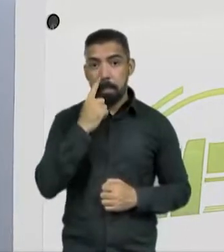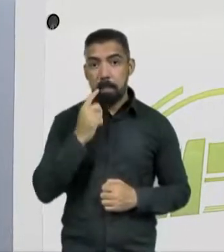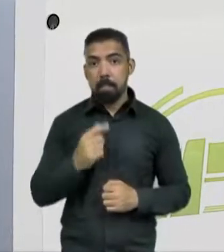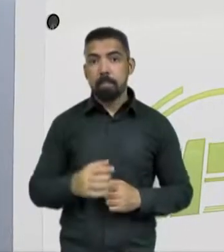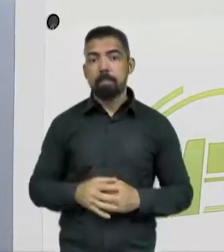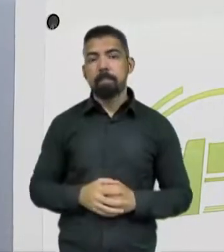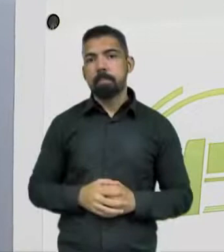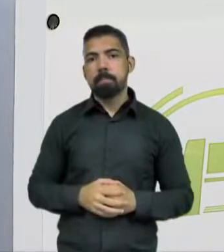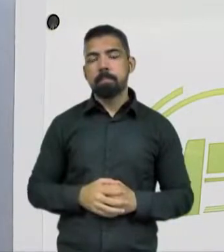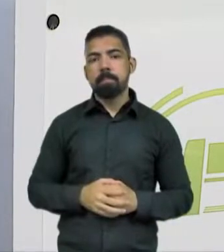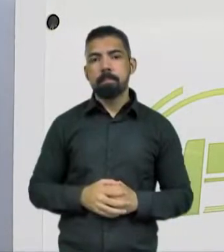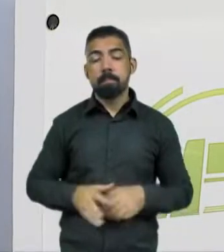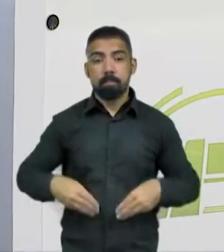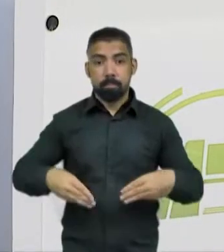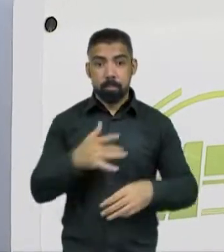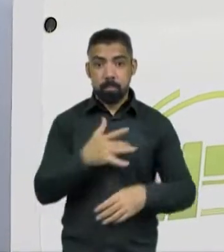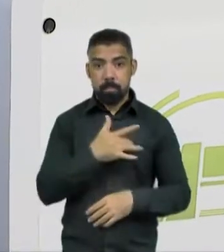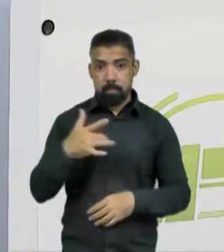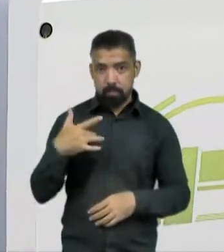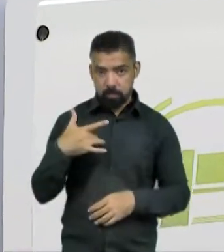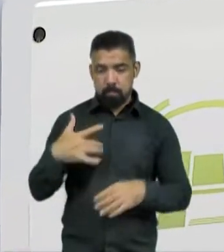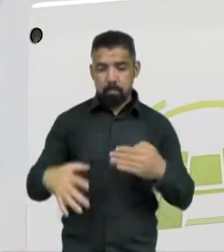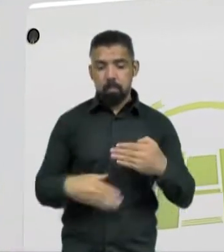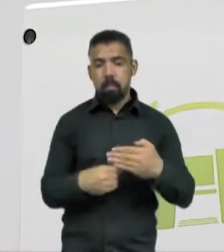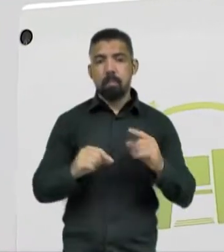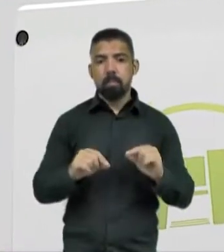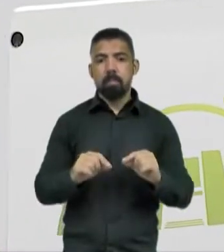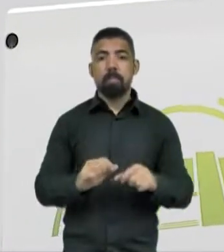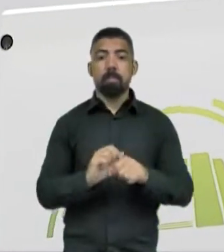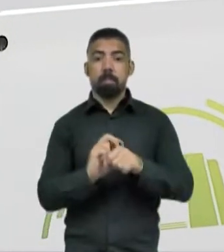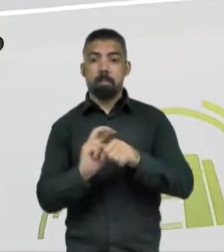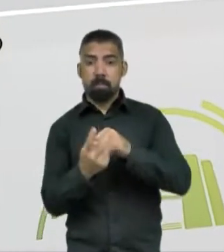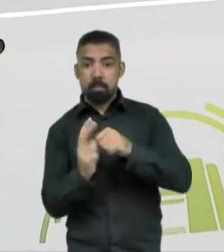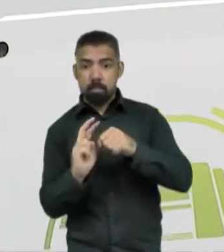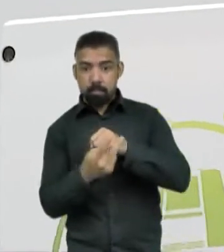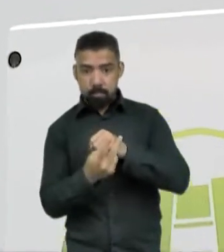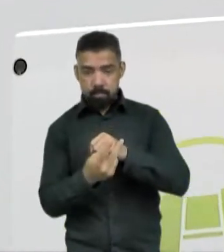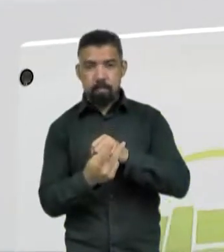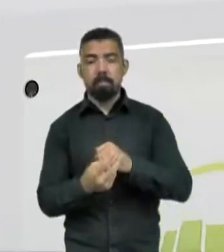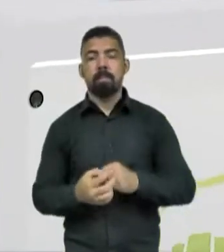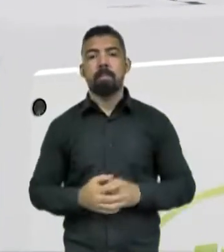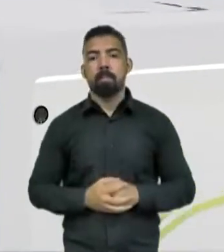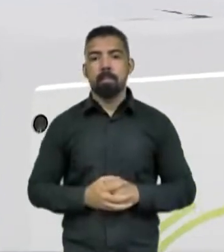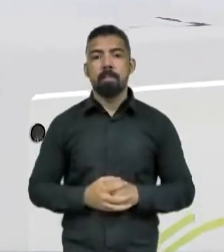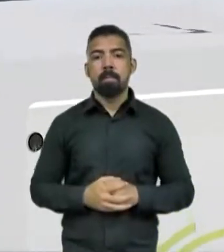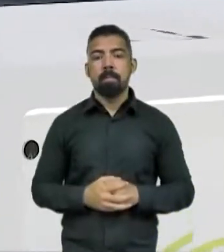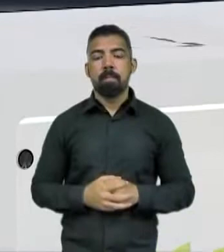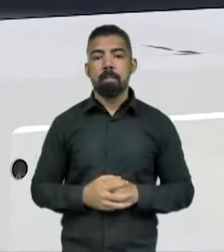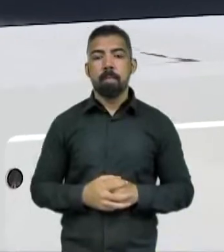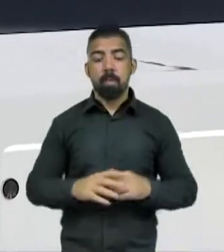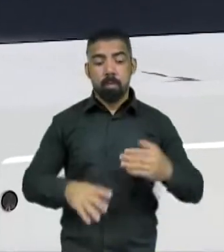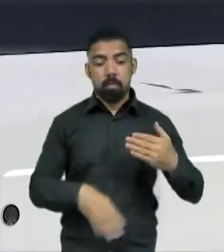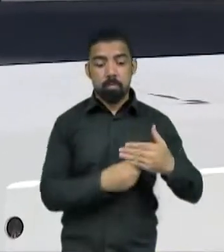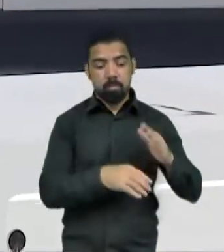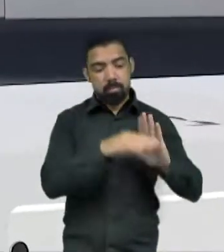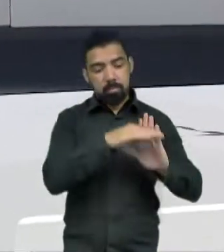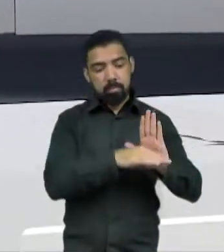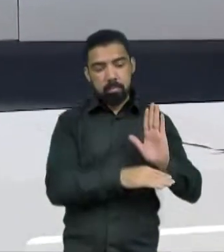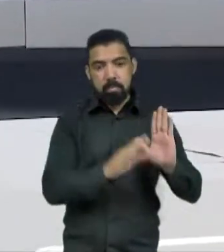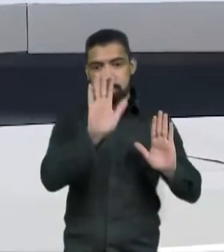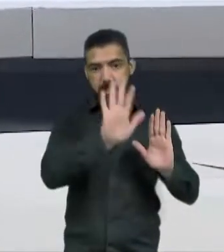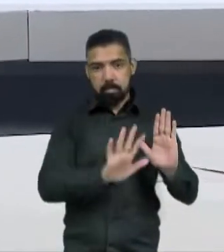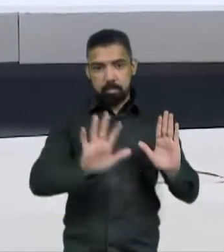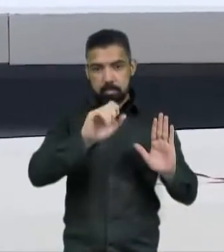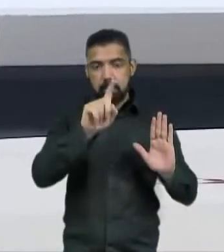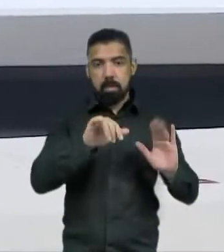O Ministério da Saúde incluiu a monkeypox, conhecida como varíola dos macacos, na lista nacional de